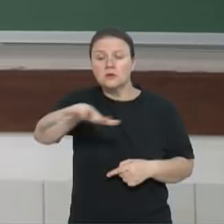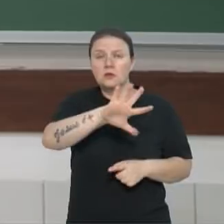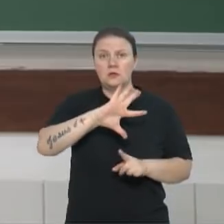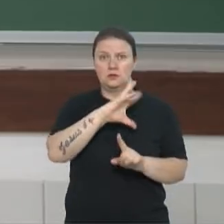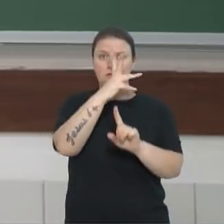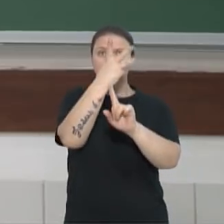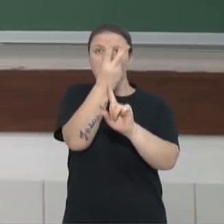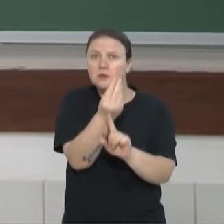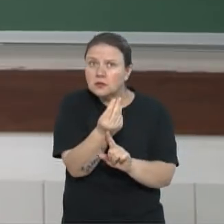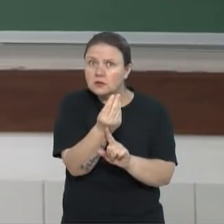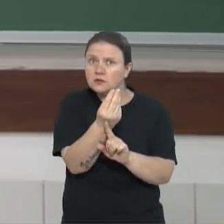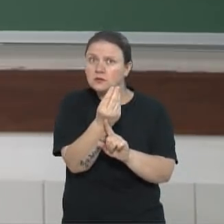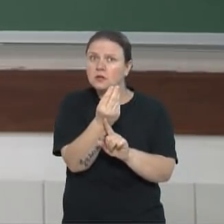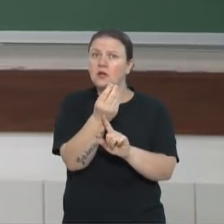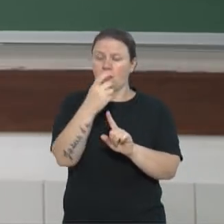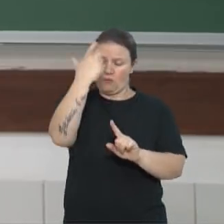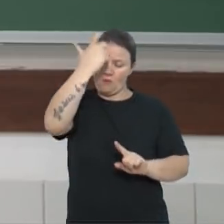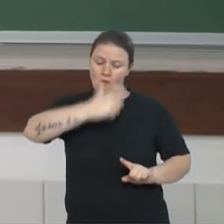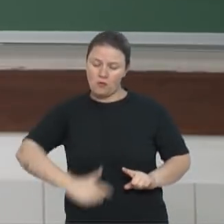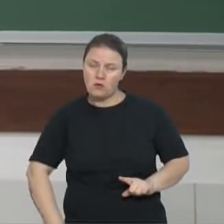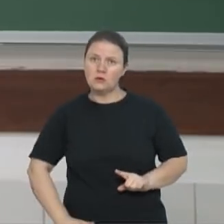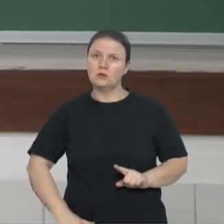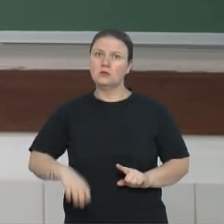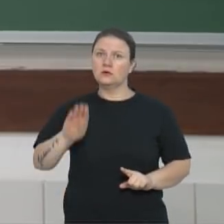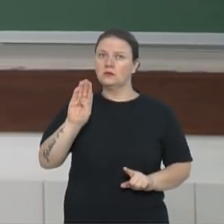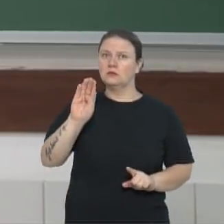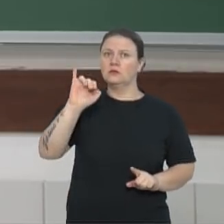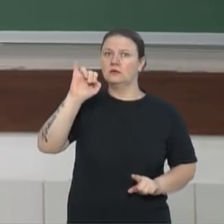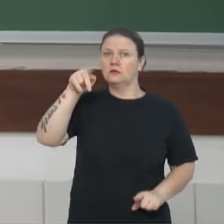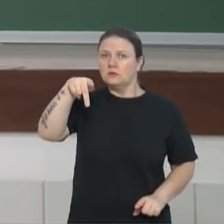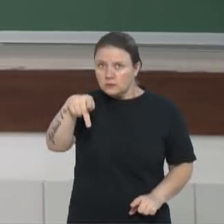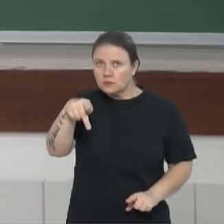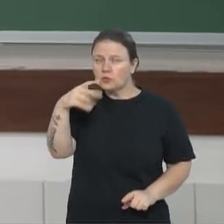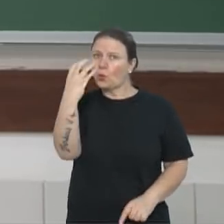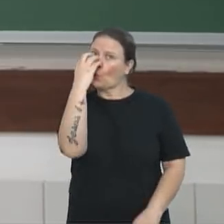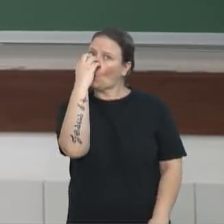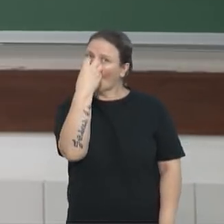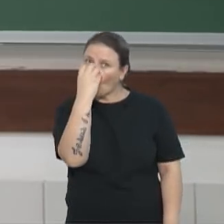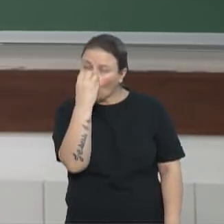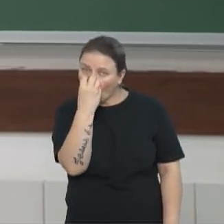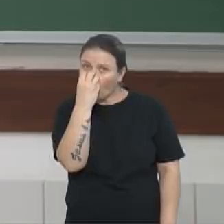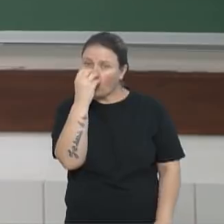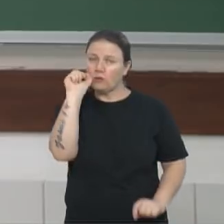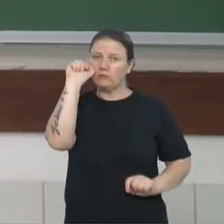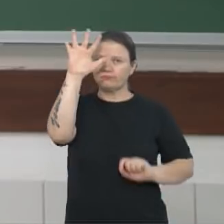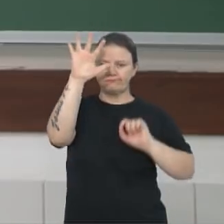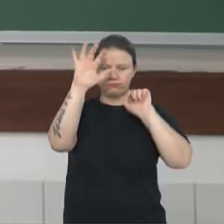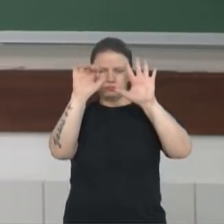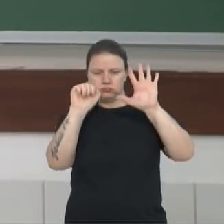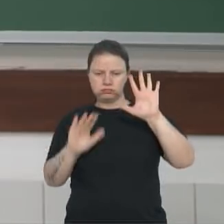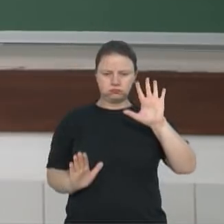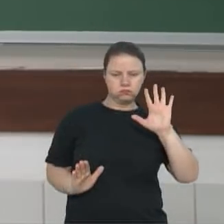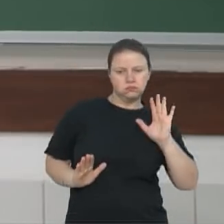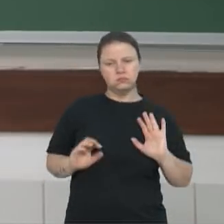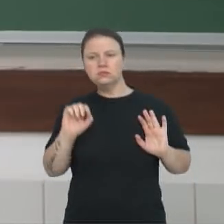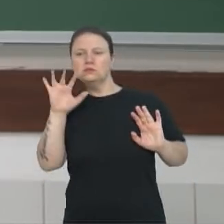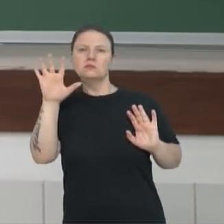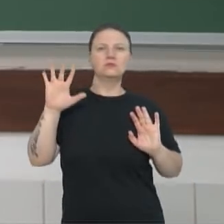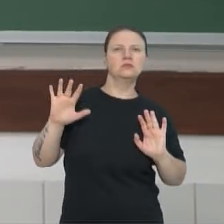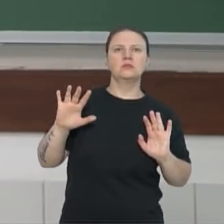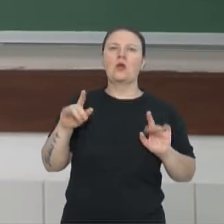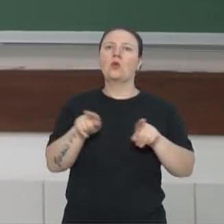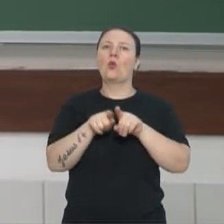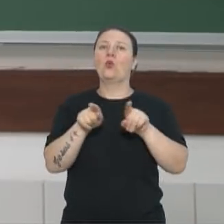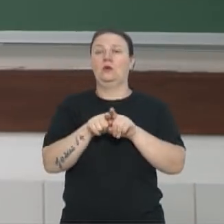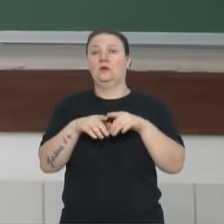ator que faz o personagem Bip, que é um palhaço que faz mímica. E o Marcel Marceau,